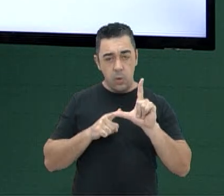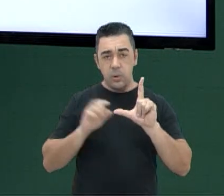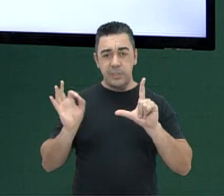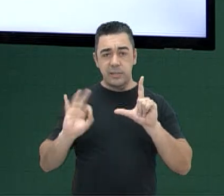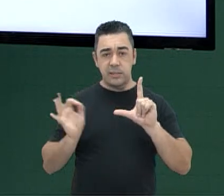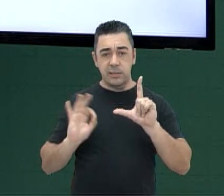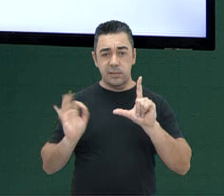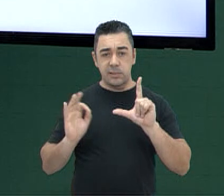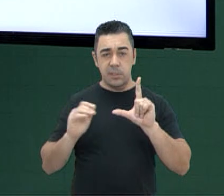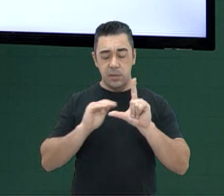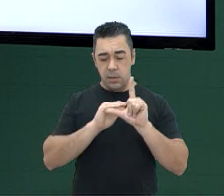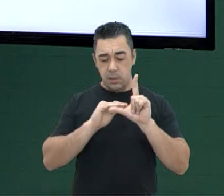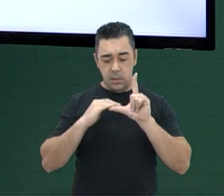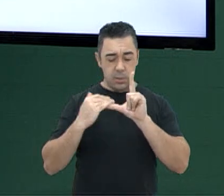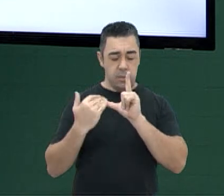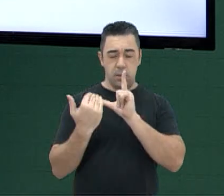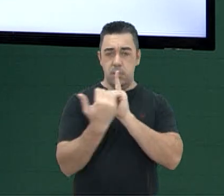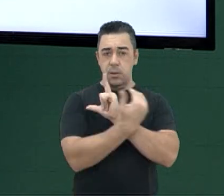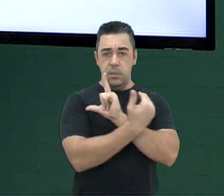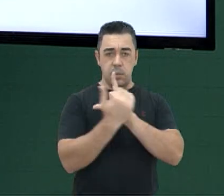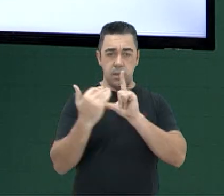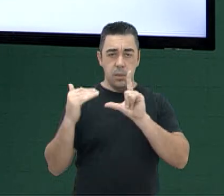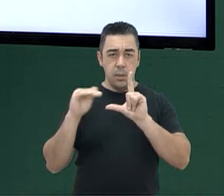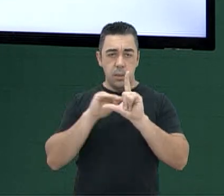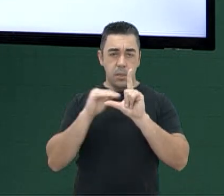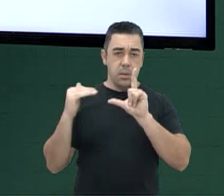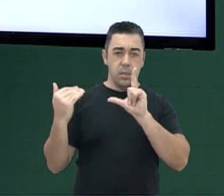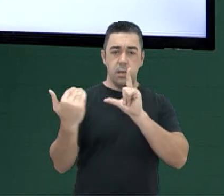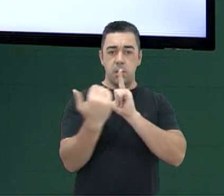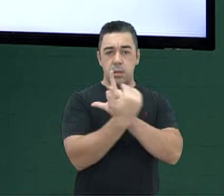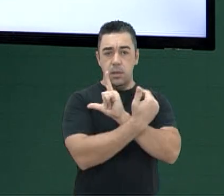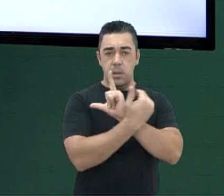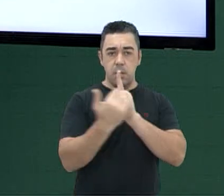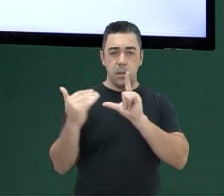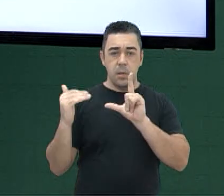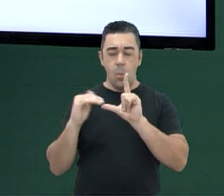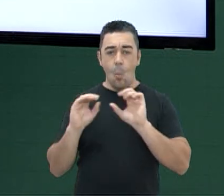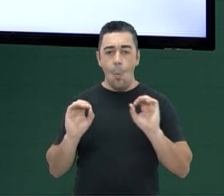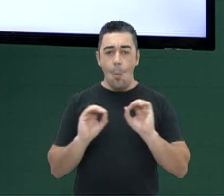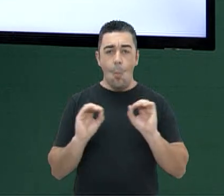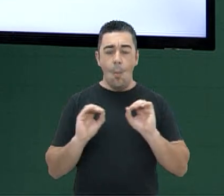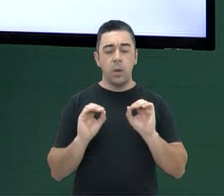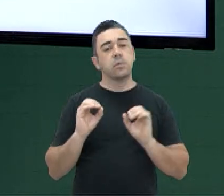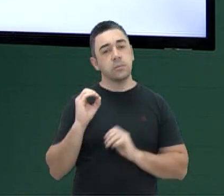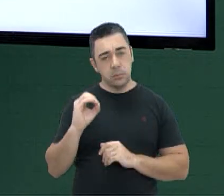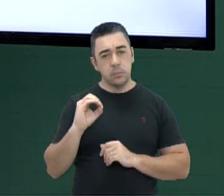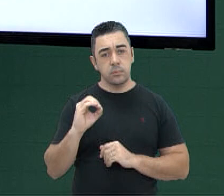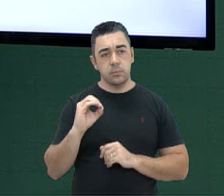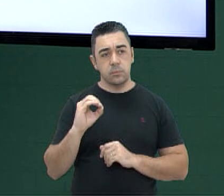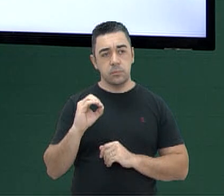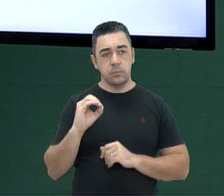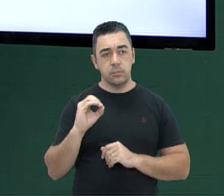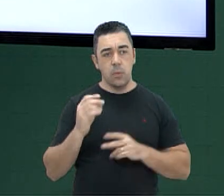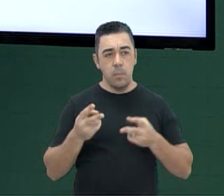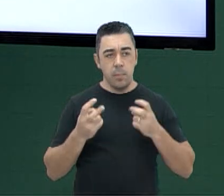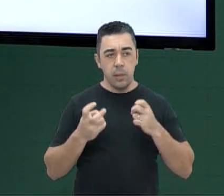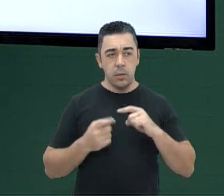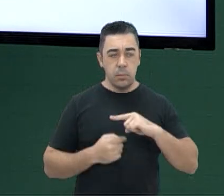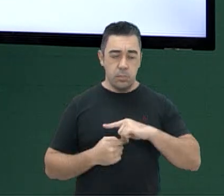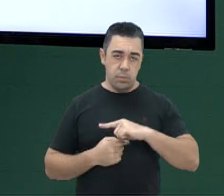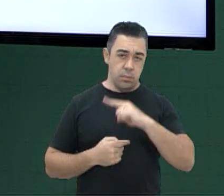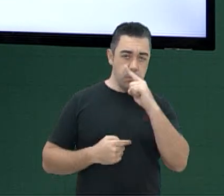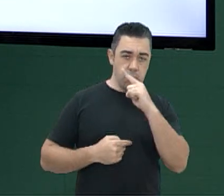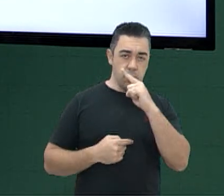equador e a própria linha do equador. Então 0 graus sem a existência de nenhum ângulo. Quando eu observo o